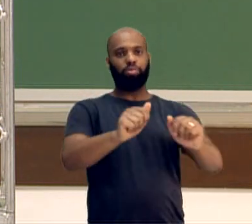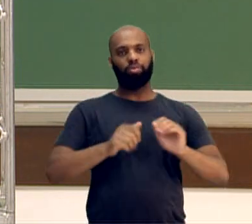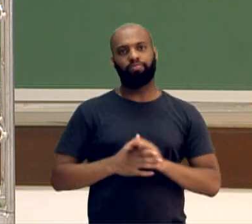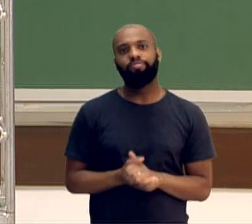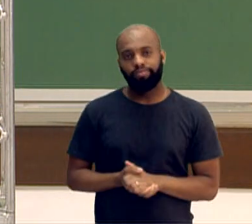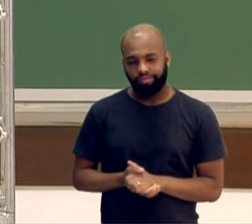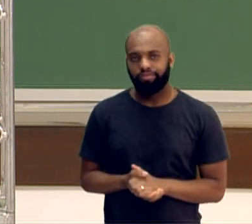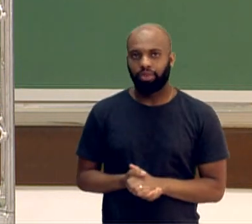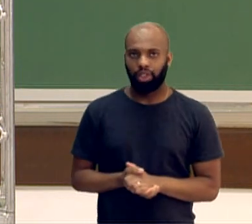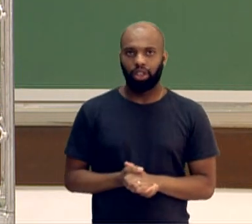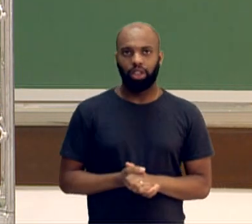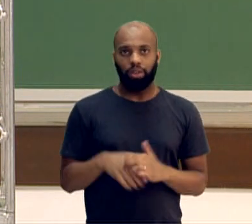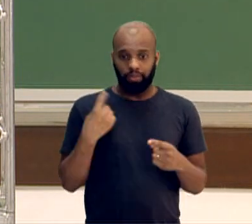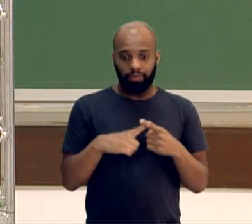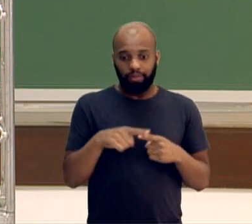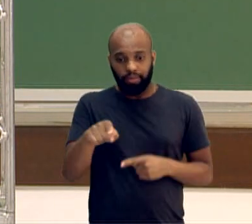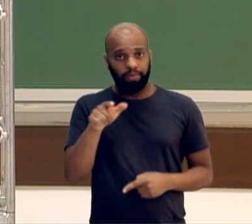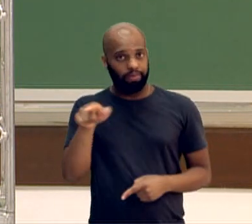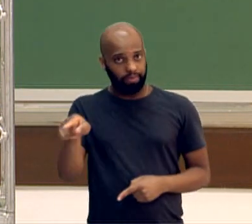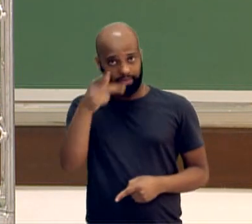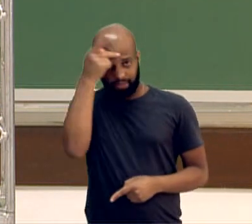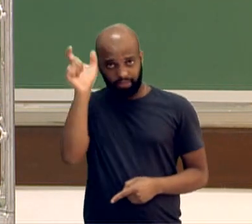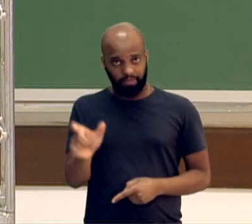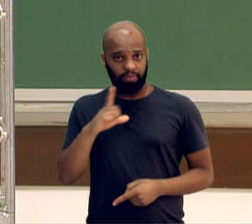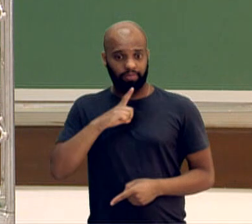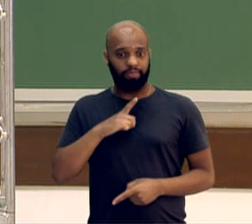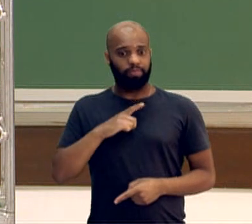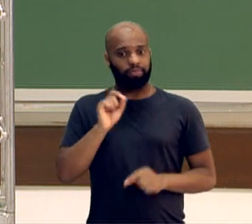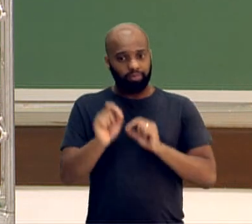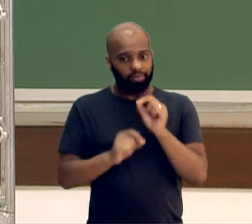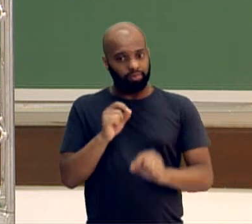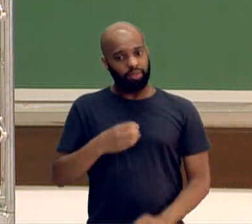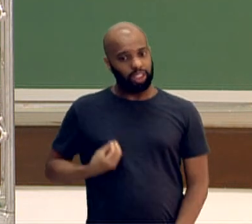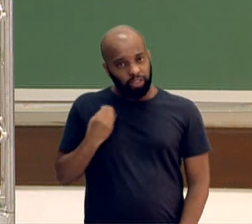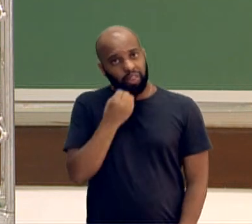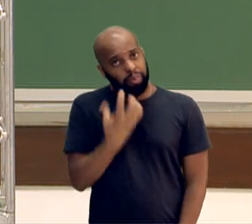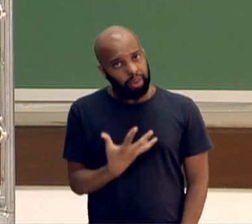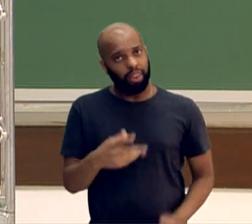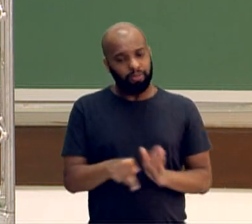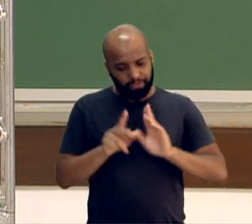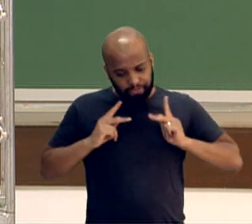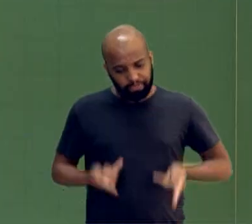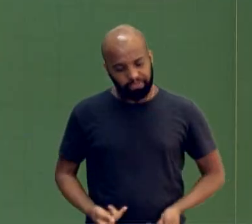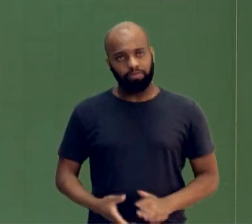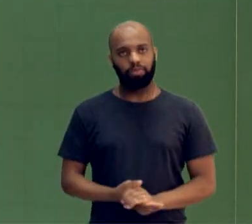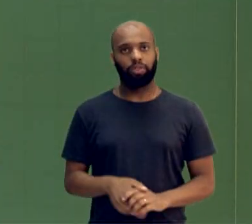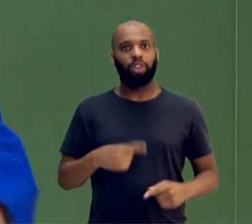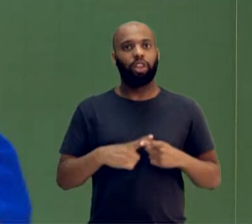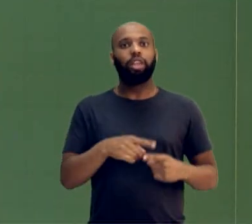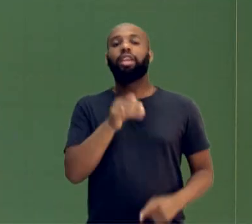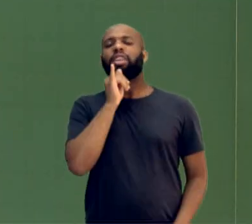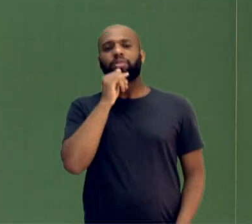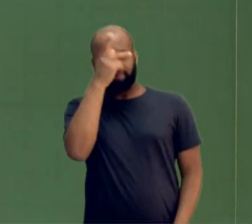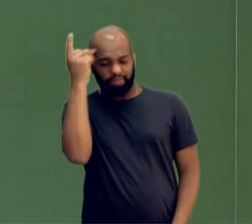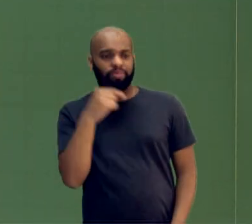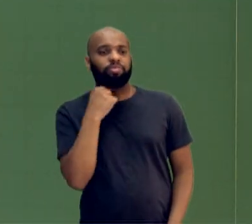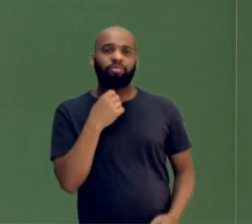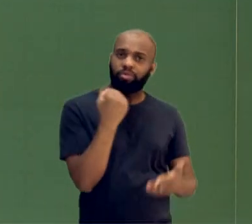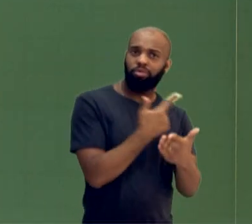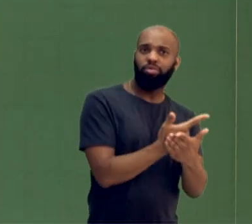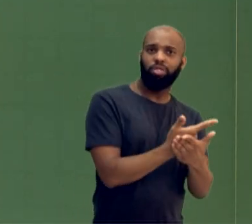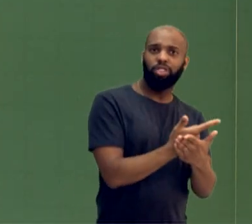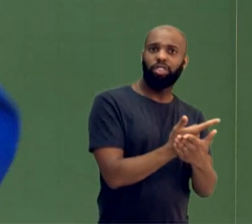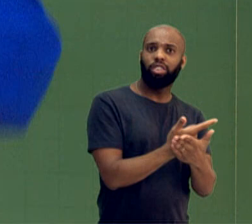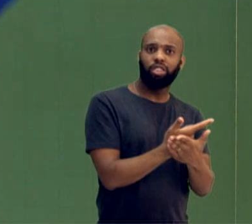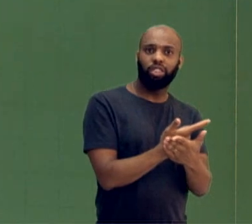Né? Para que aquela pessoa tenha o mínimo de dignidade da vida humana naquele momento. Quando o cara não consegue comprar a alimentação dele, tem que ter um